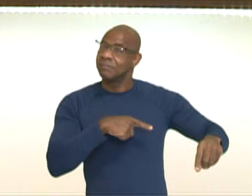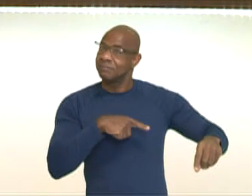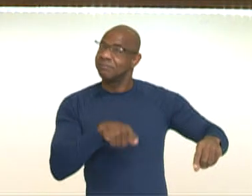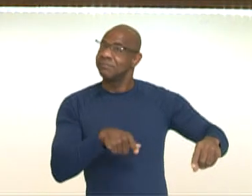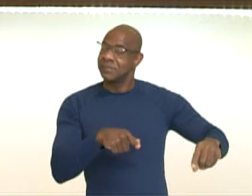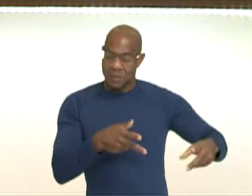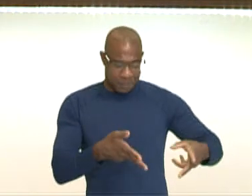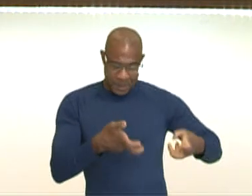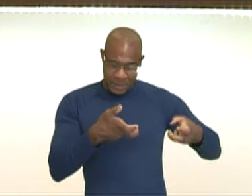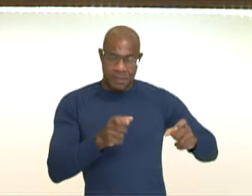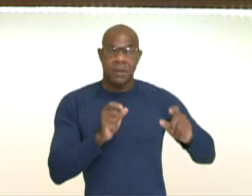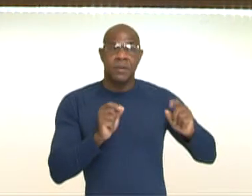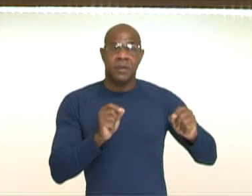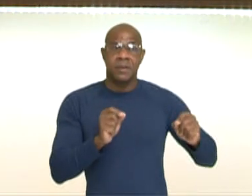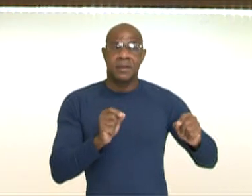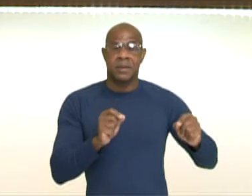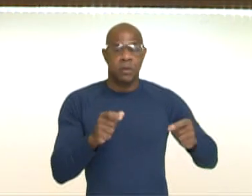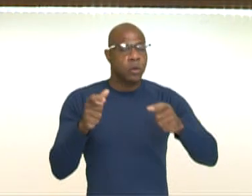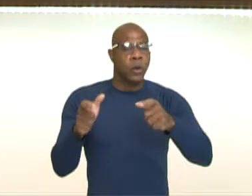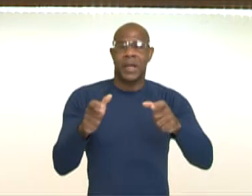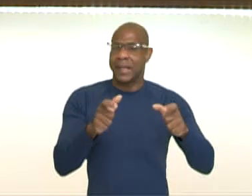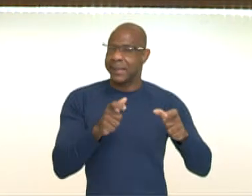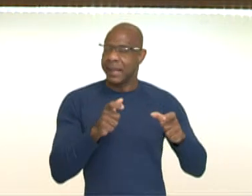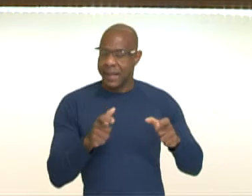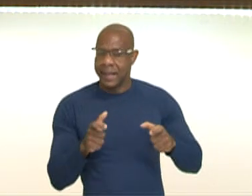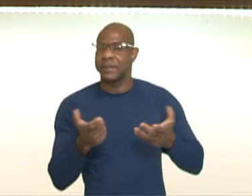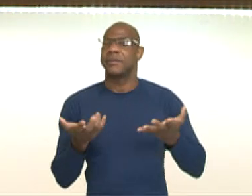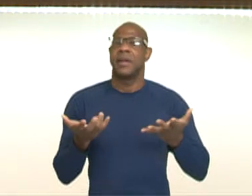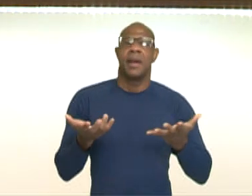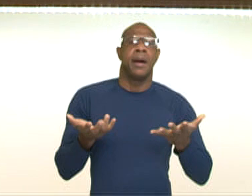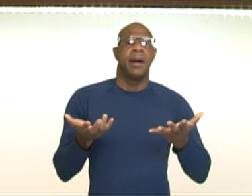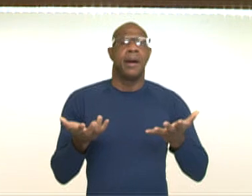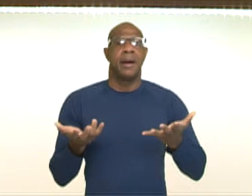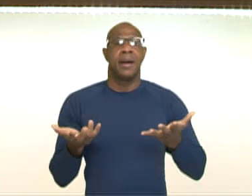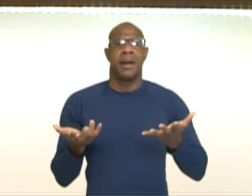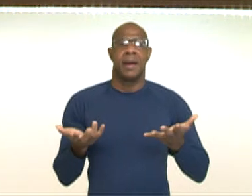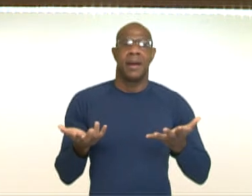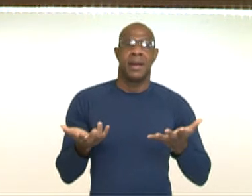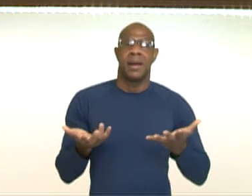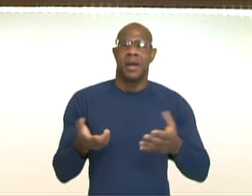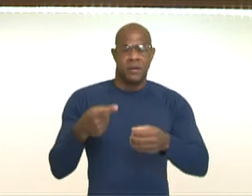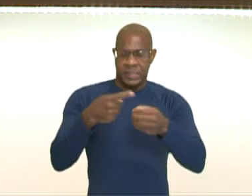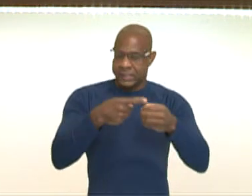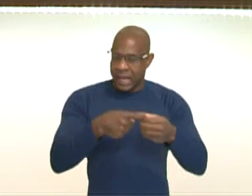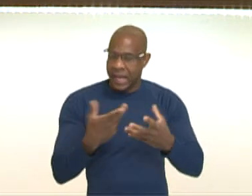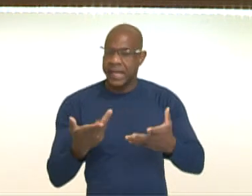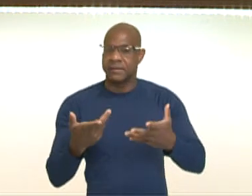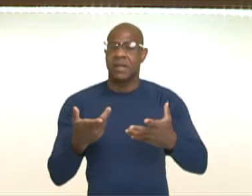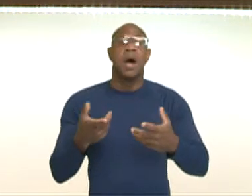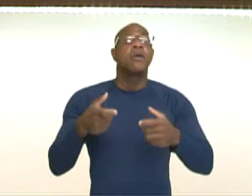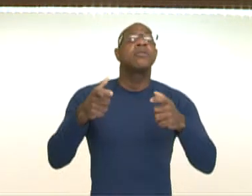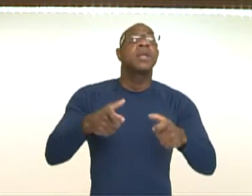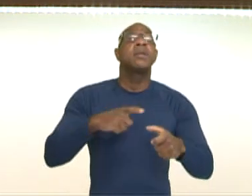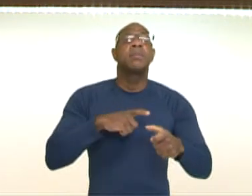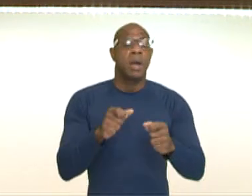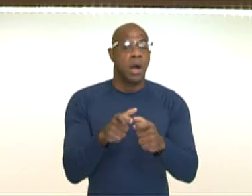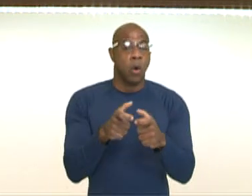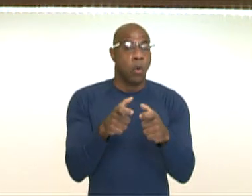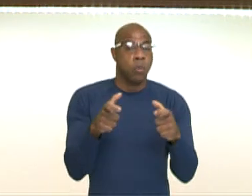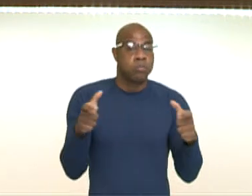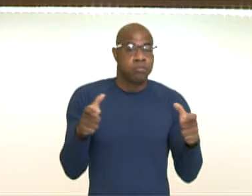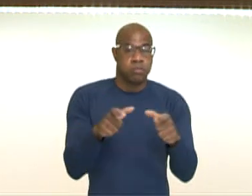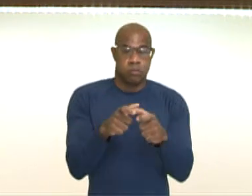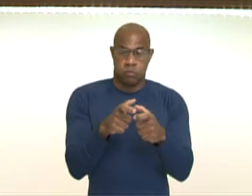quando analisamos uma determinada localidade, um determinado município, onde tem uma grande quantidade de